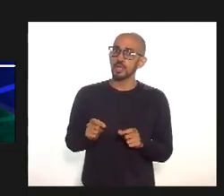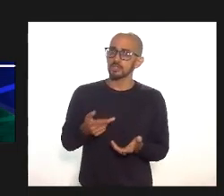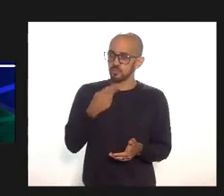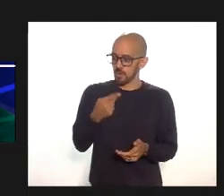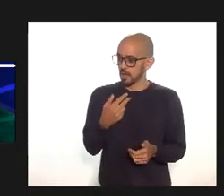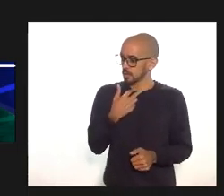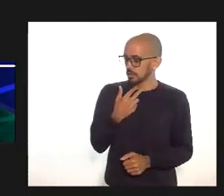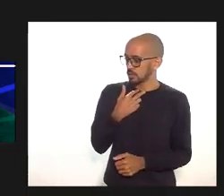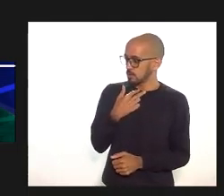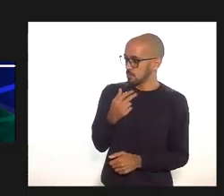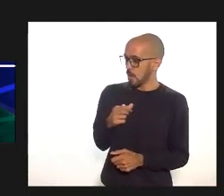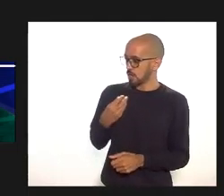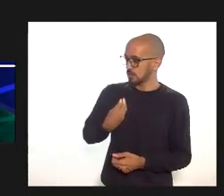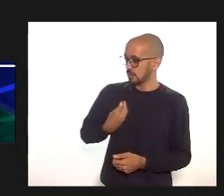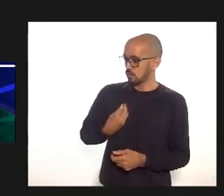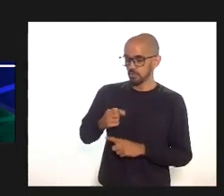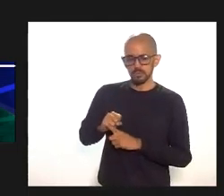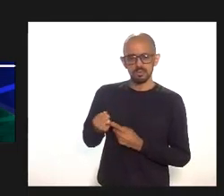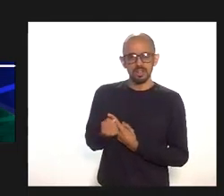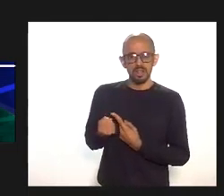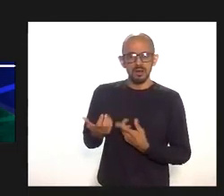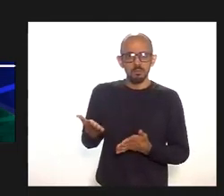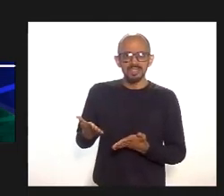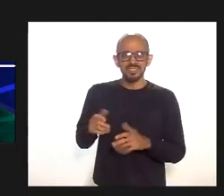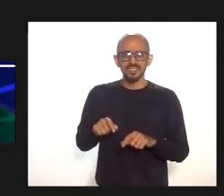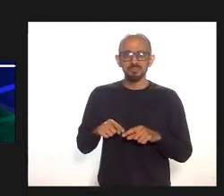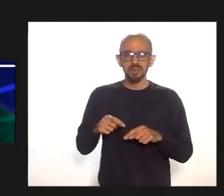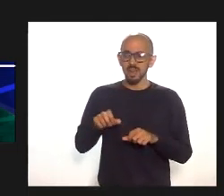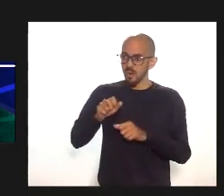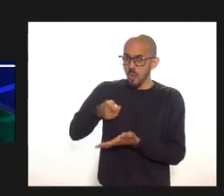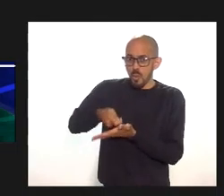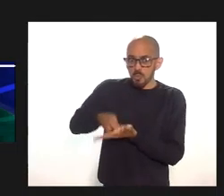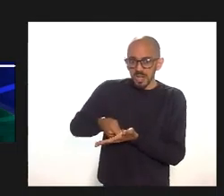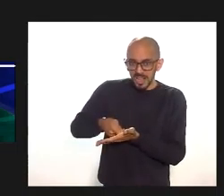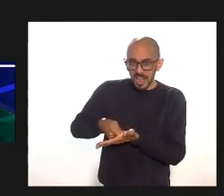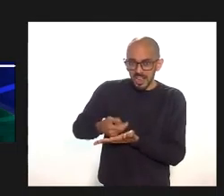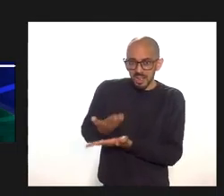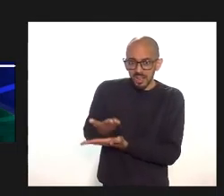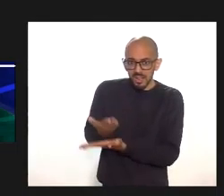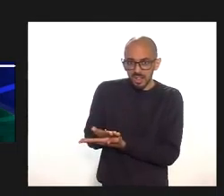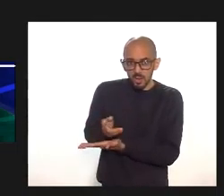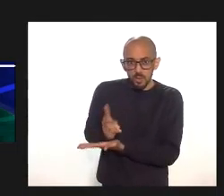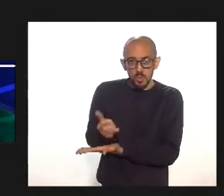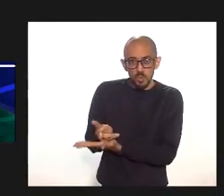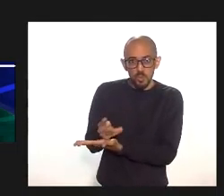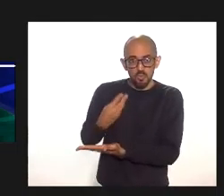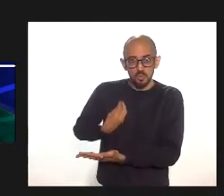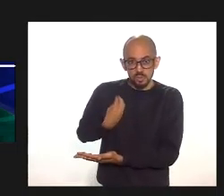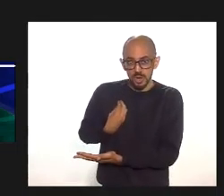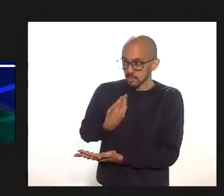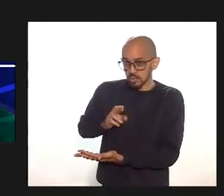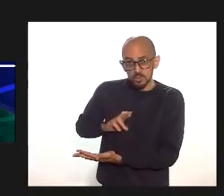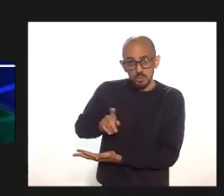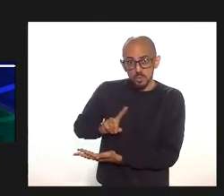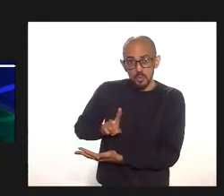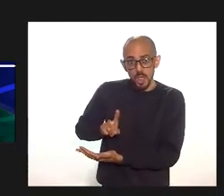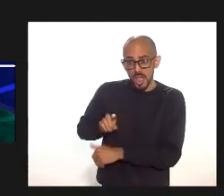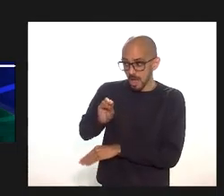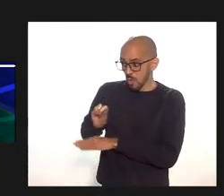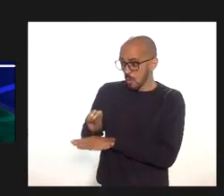a vida em sociedade, para forçar que a educação funcione em quaisquer circunstâncias. Isso não é defender a educação. Isso